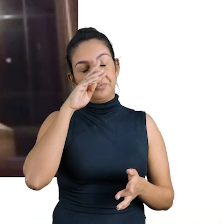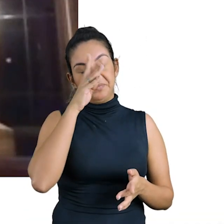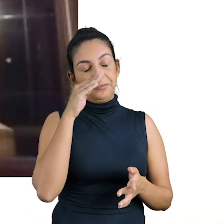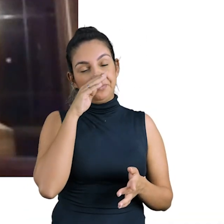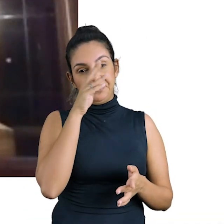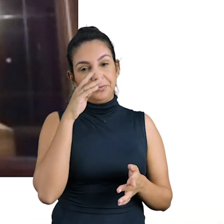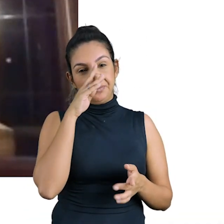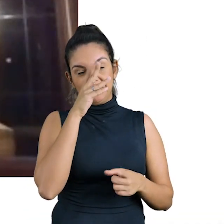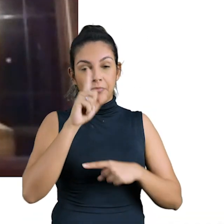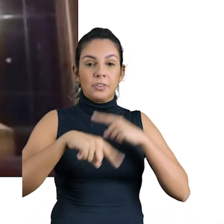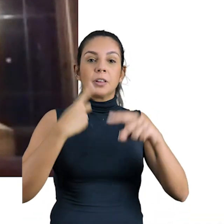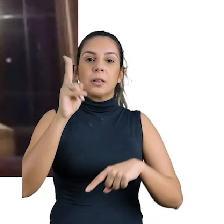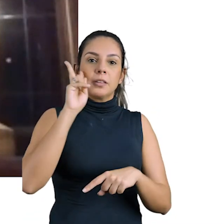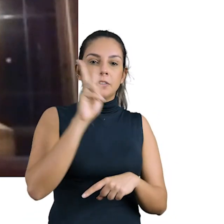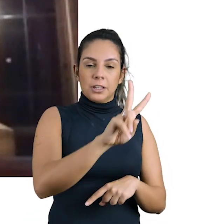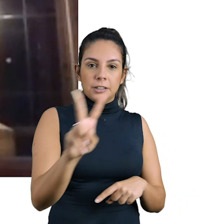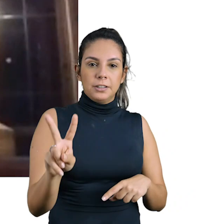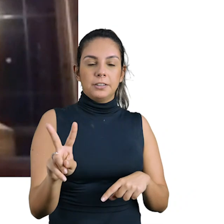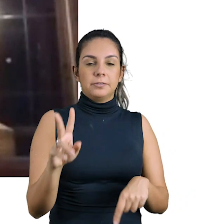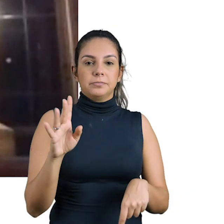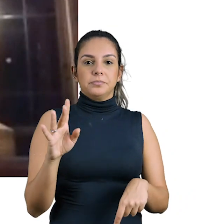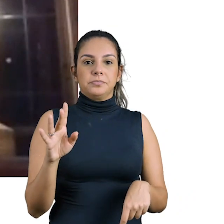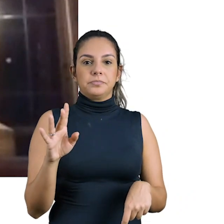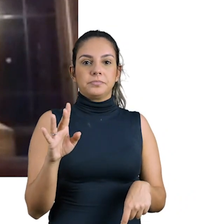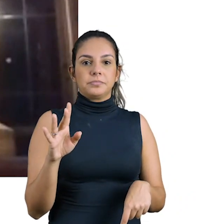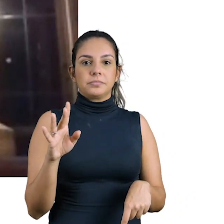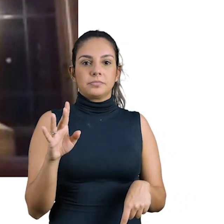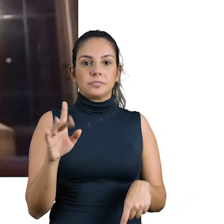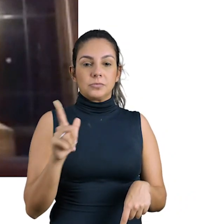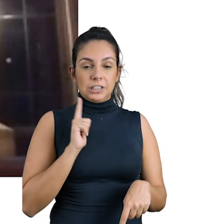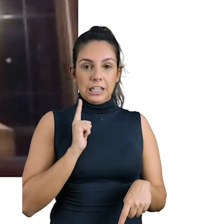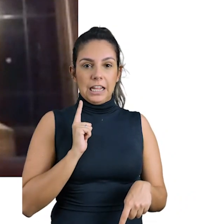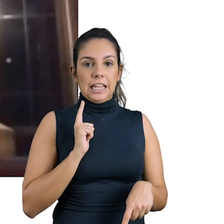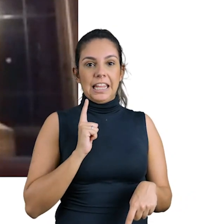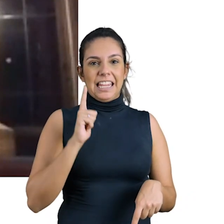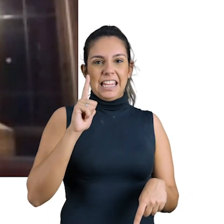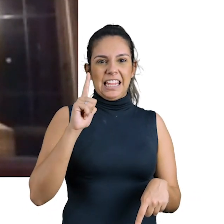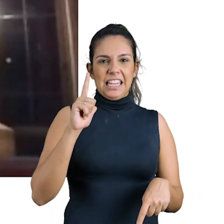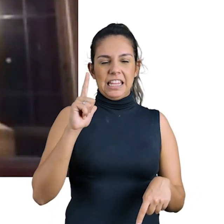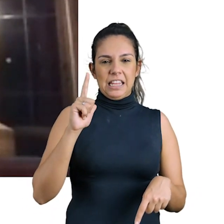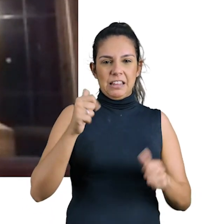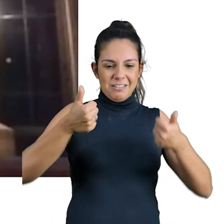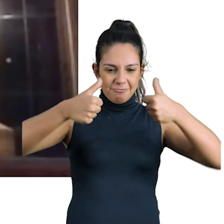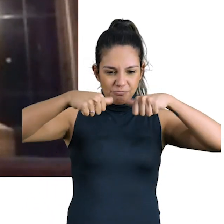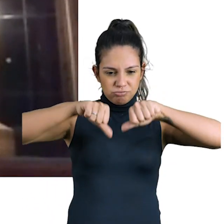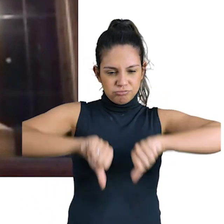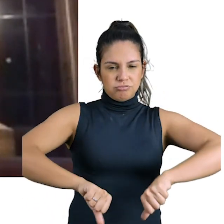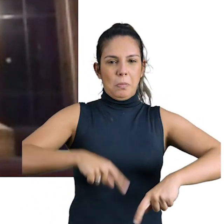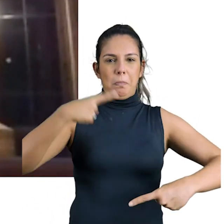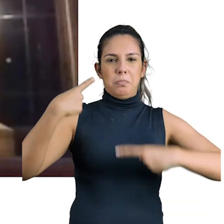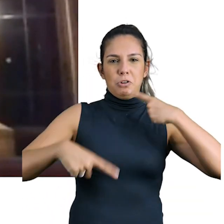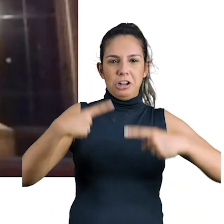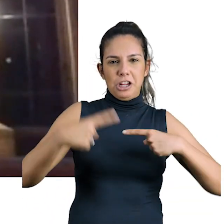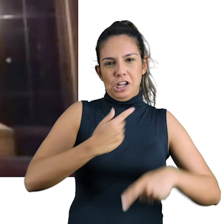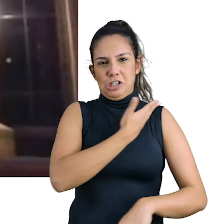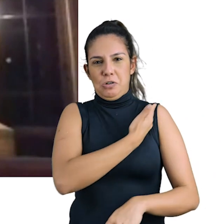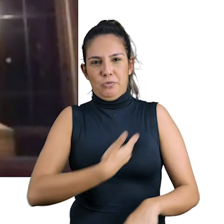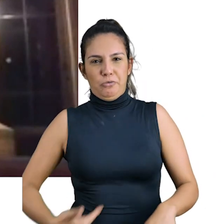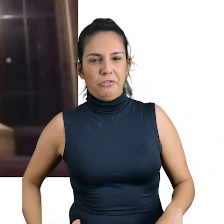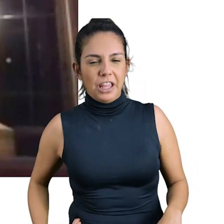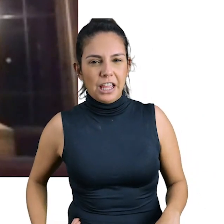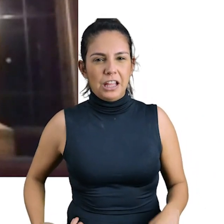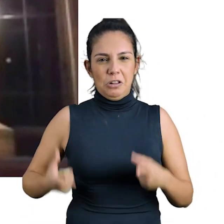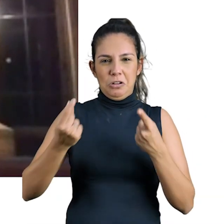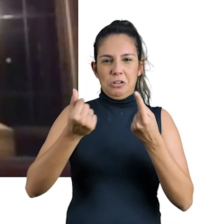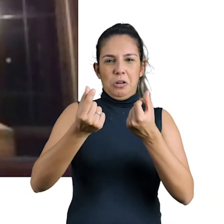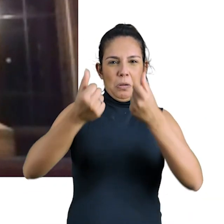vê como as epidemias criam crises políticas, né? São utilizadas pelos governos, às